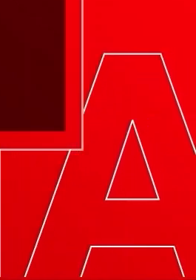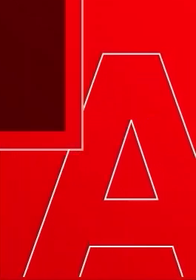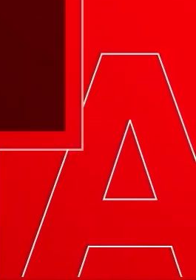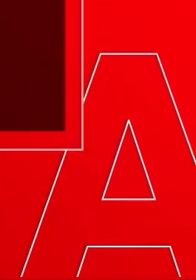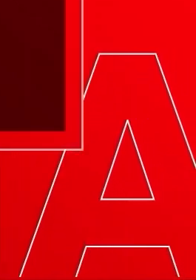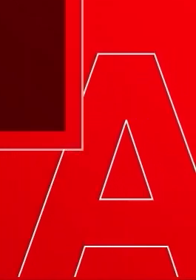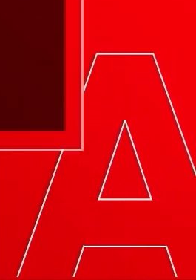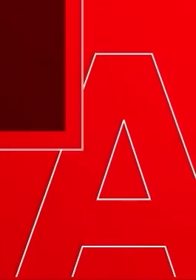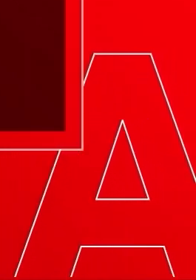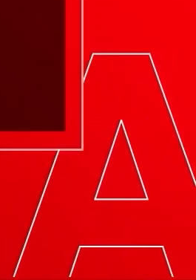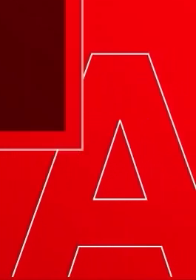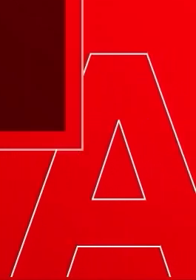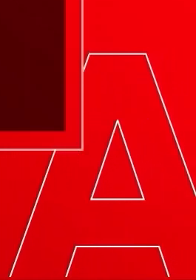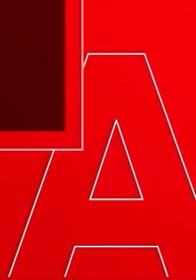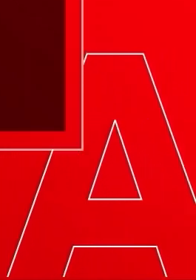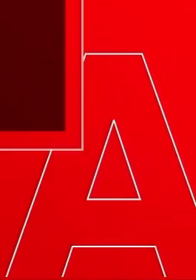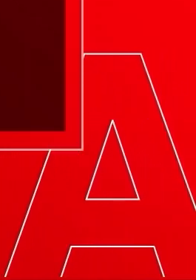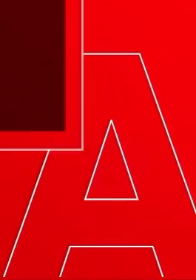pouquinho